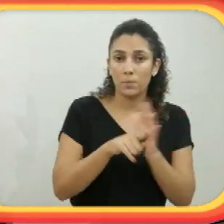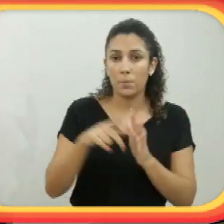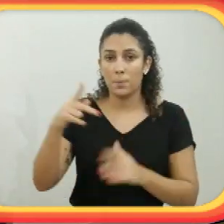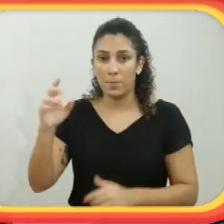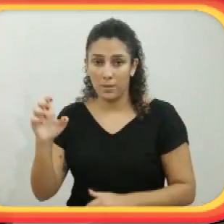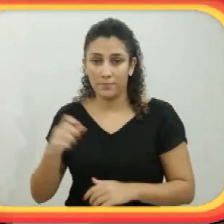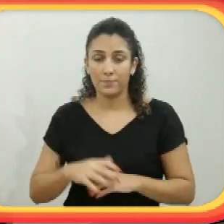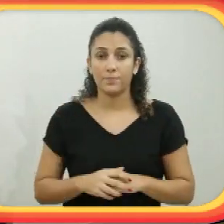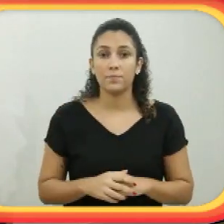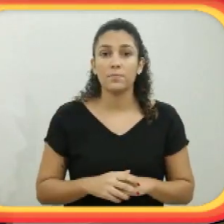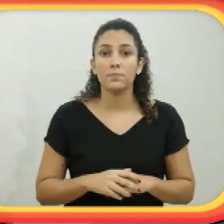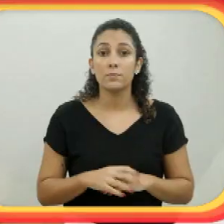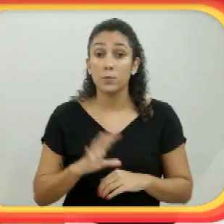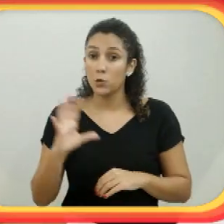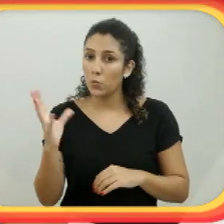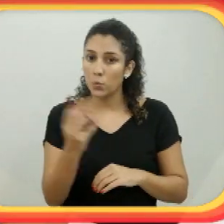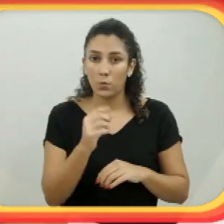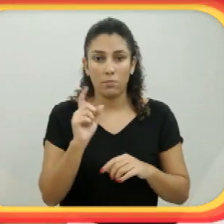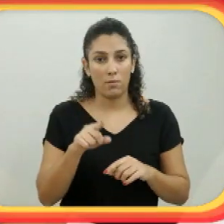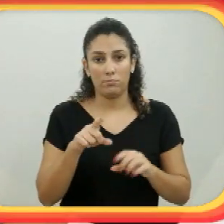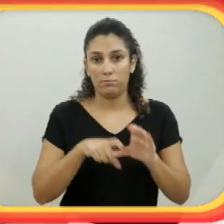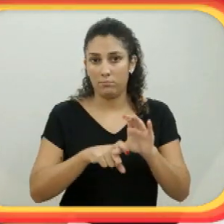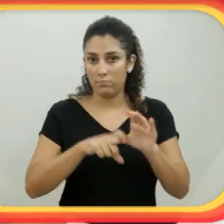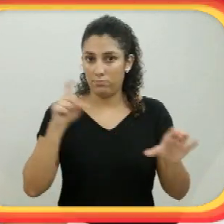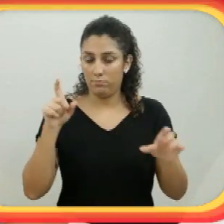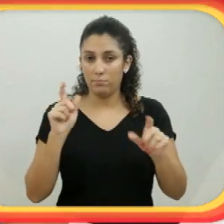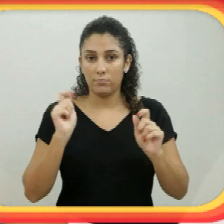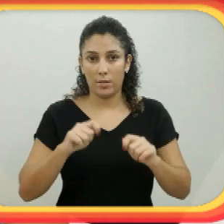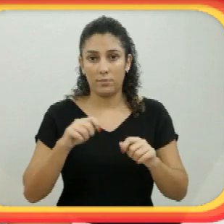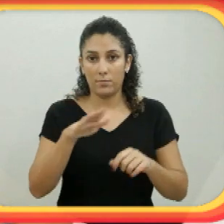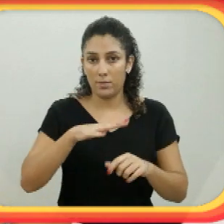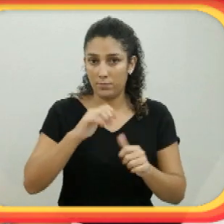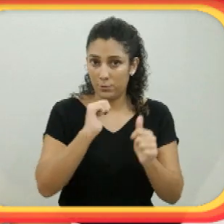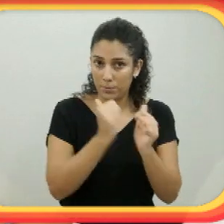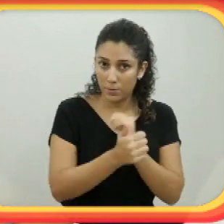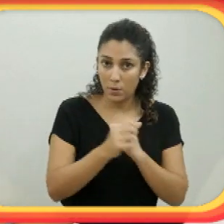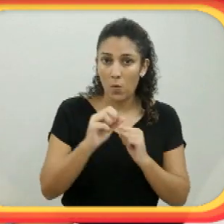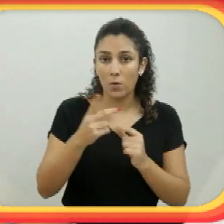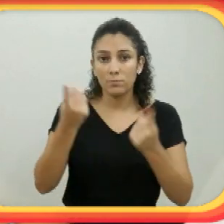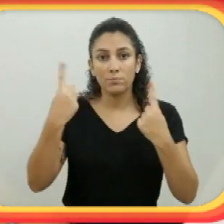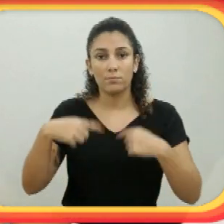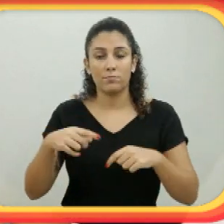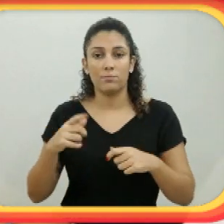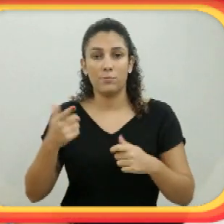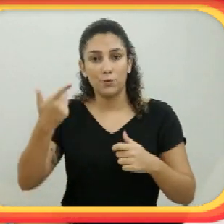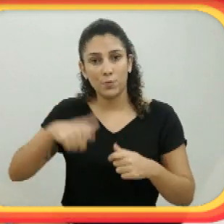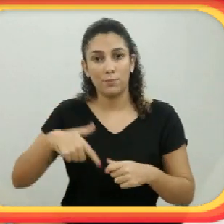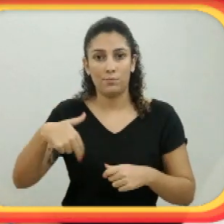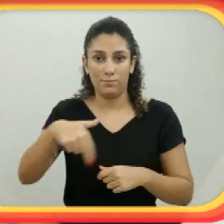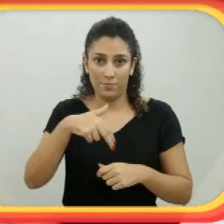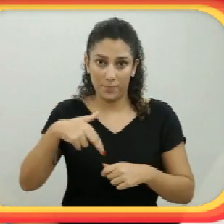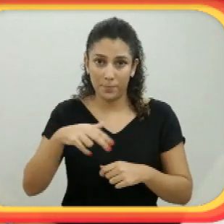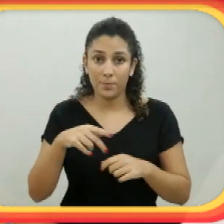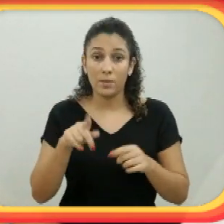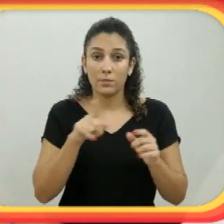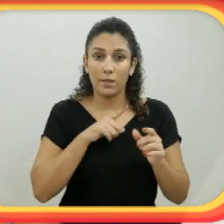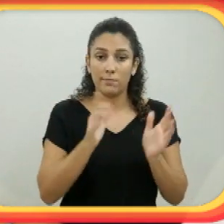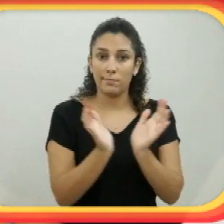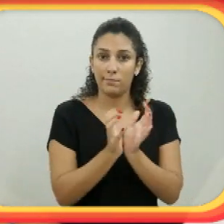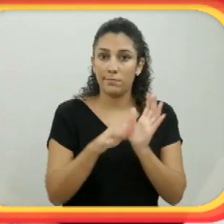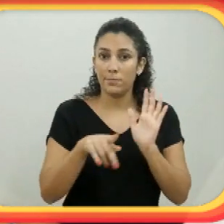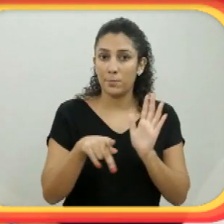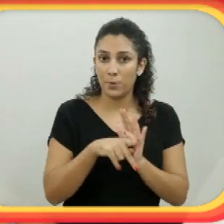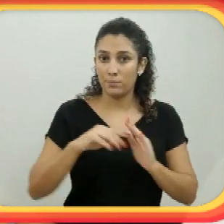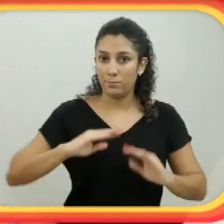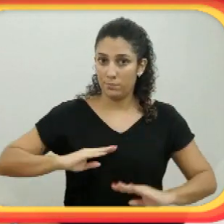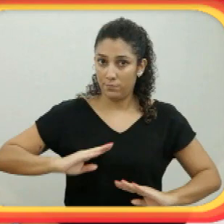todo, até independente se na área esportiva ou na área de reabilitação, toda a parte de membro inferior, de pernas e pés, é muito mais